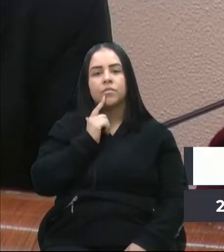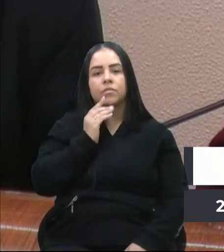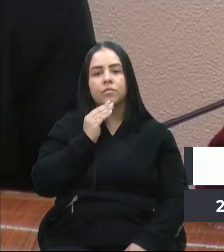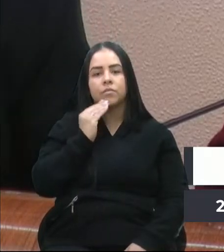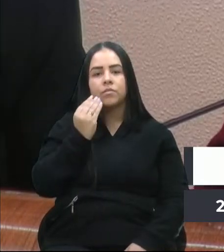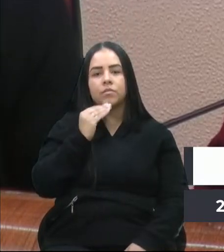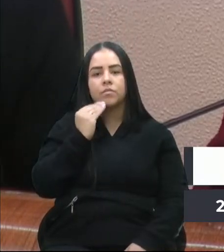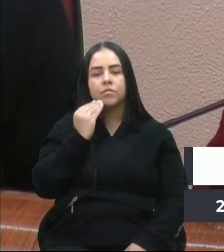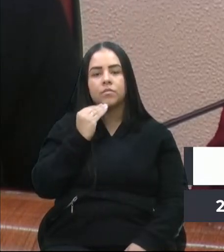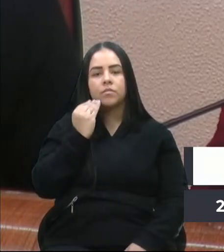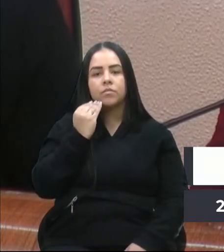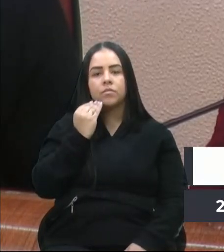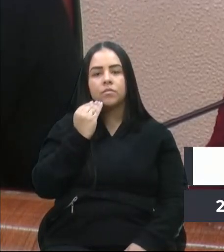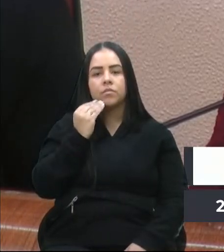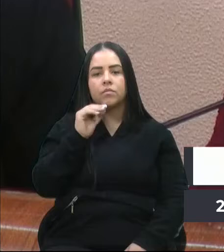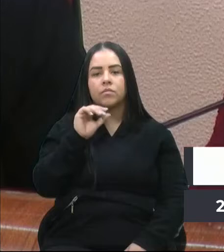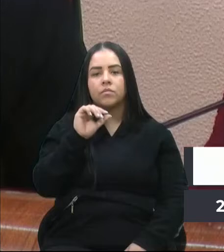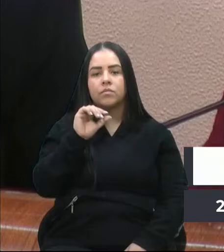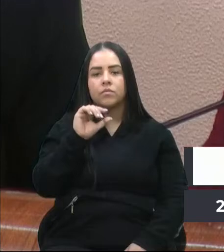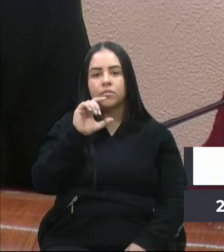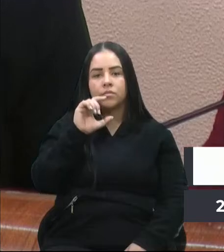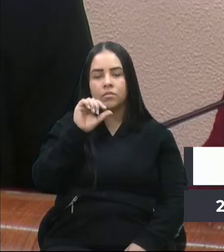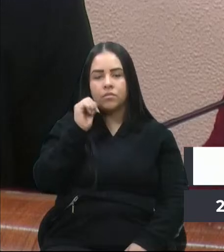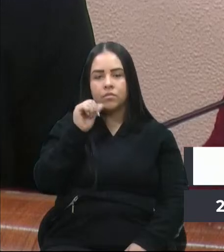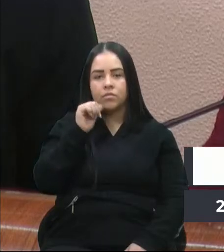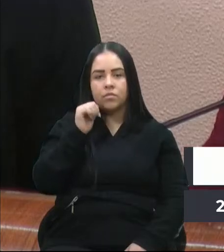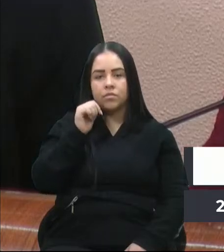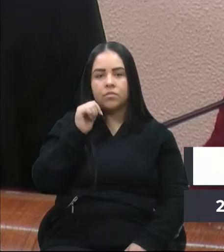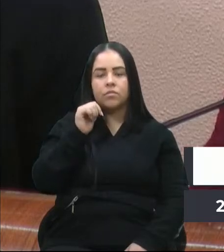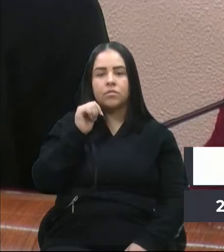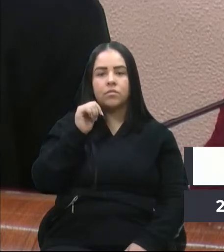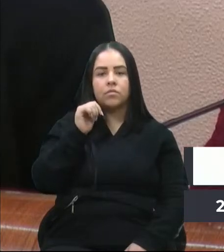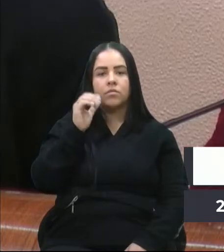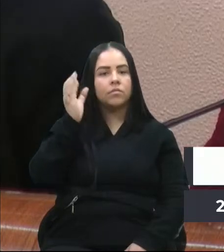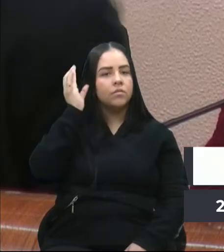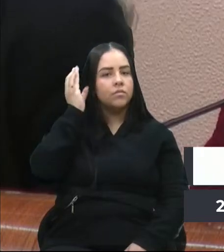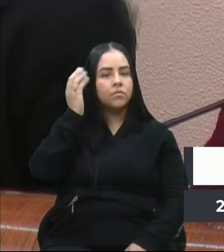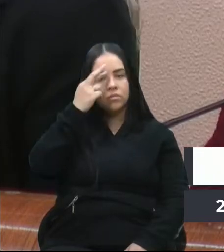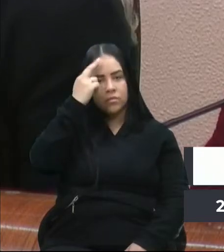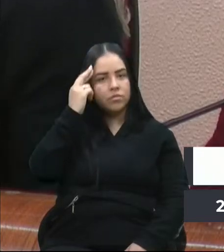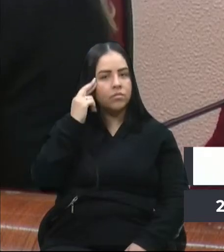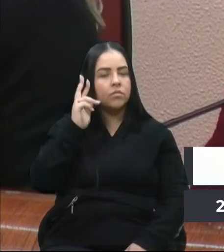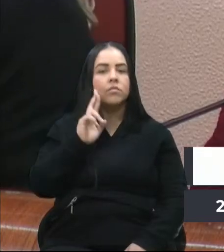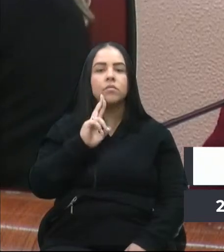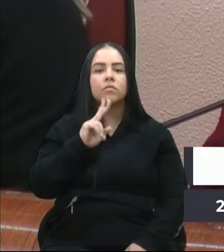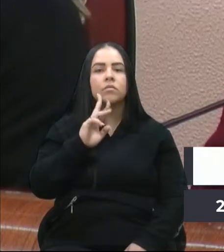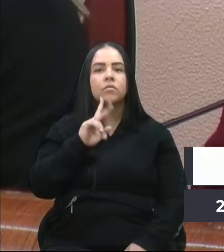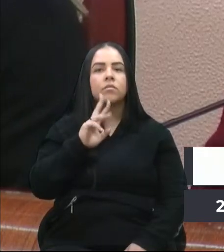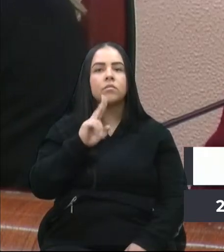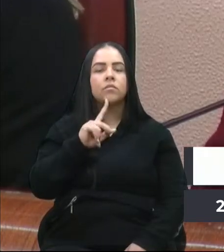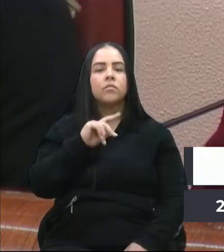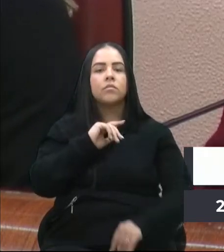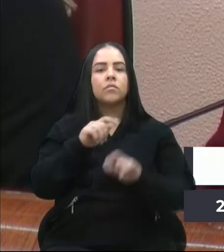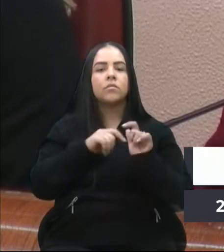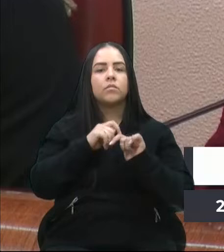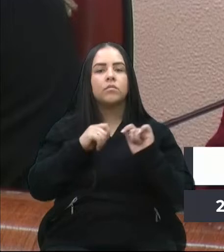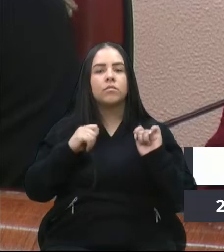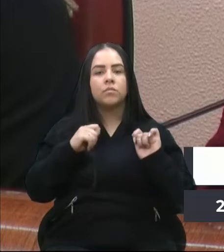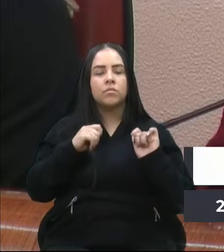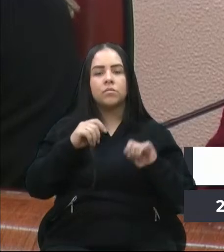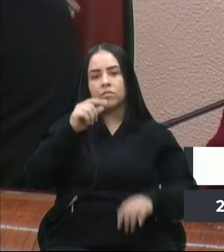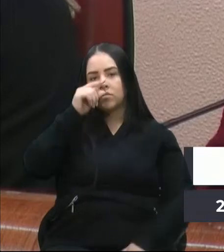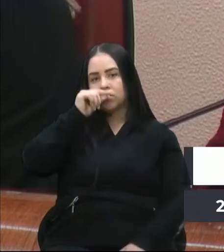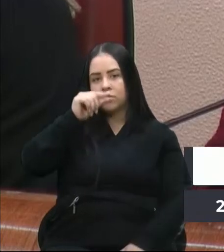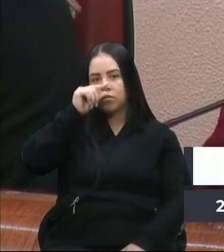Marisol Santos, vereador Maurício Marcon, Olmir Cadori, Rafael Bueno, Renato Oliveira, Ricardo Daneluz,